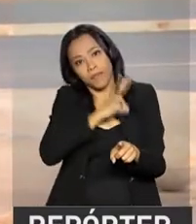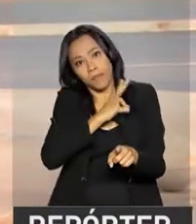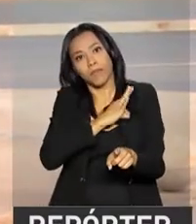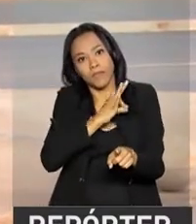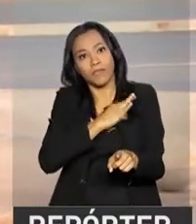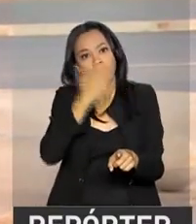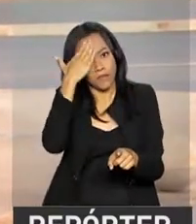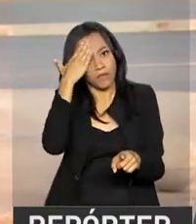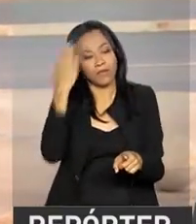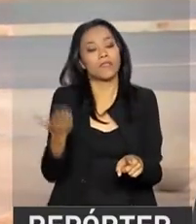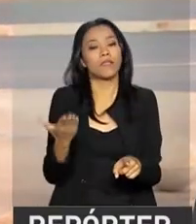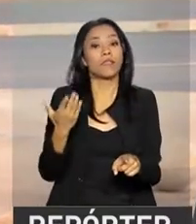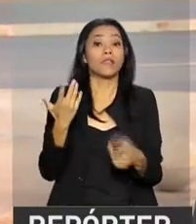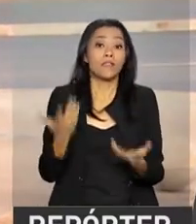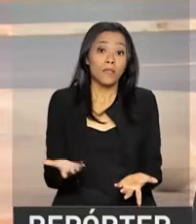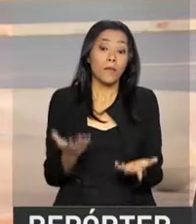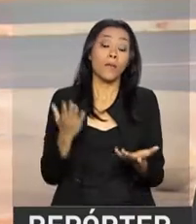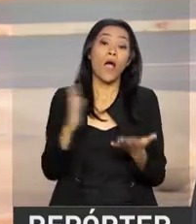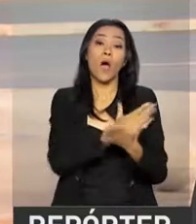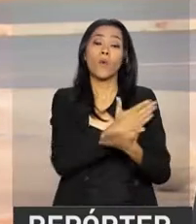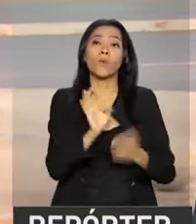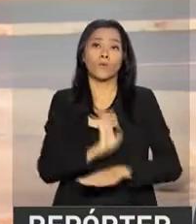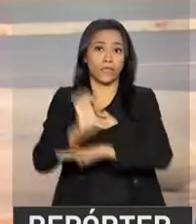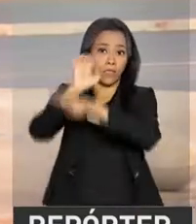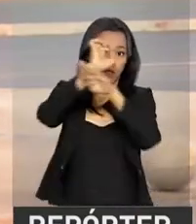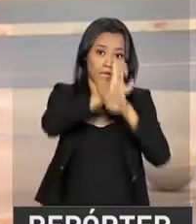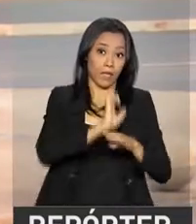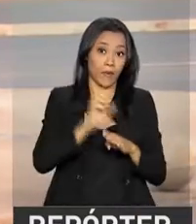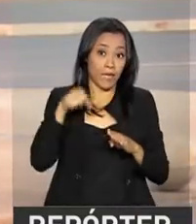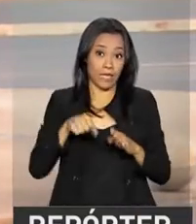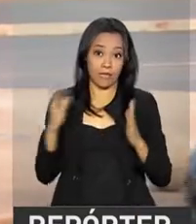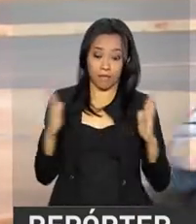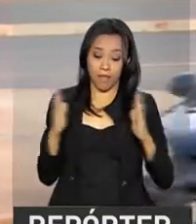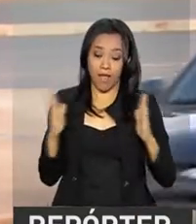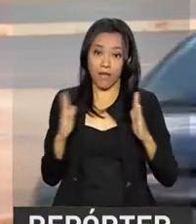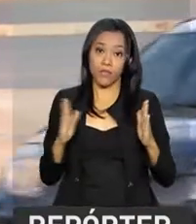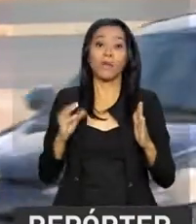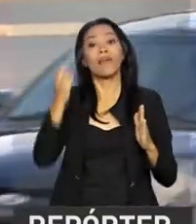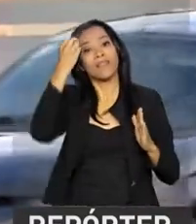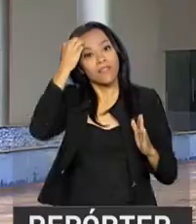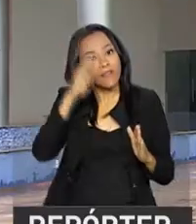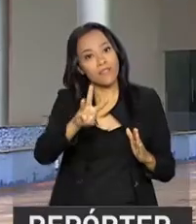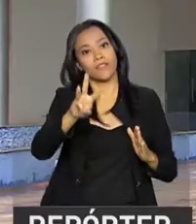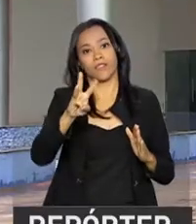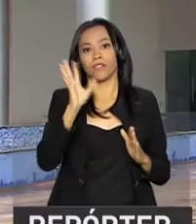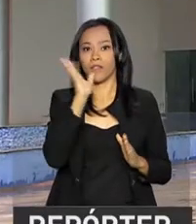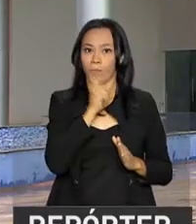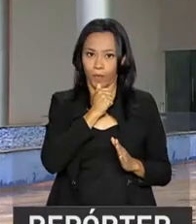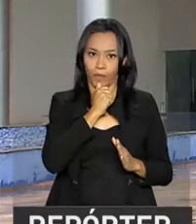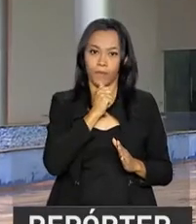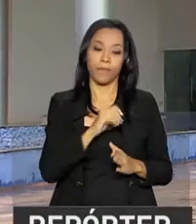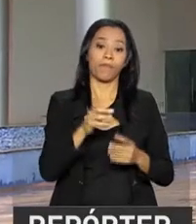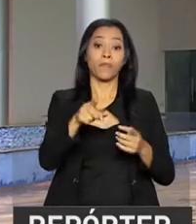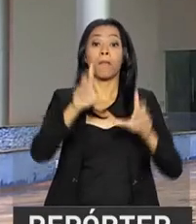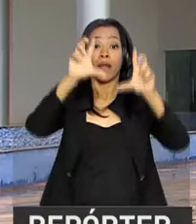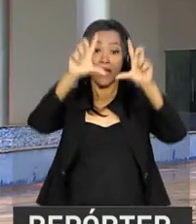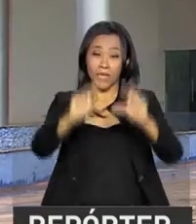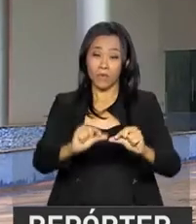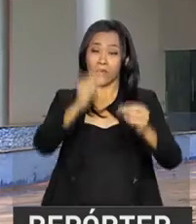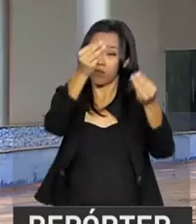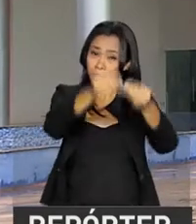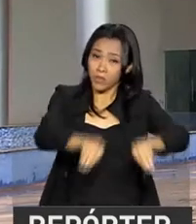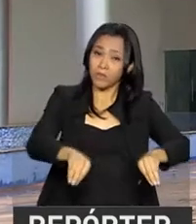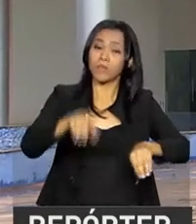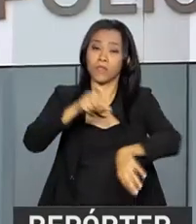rodoviária federal em alguns estados este prazo demora três dias para reduzir os danos e diminuir